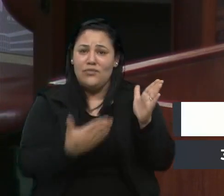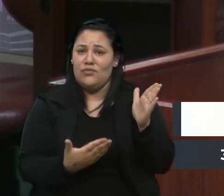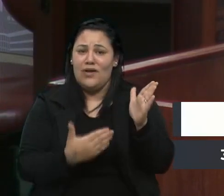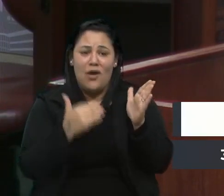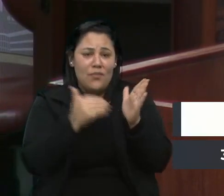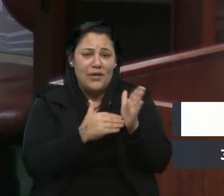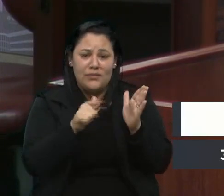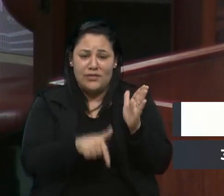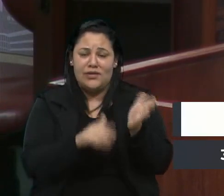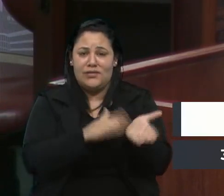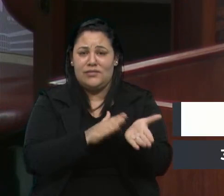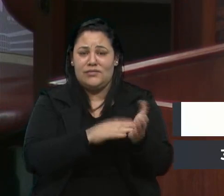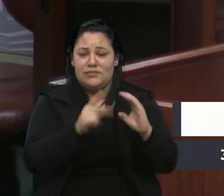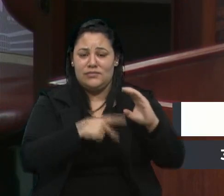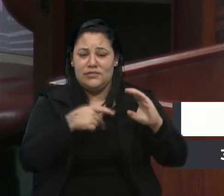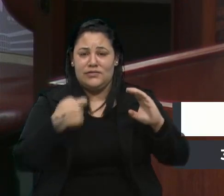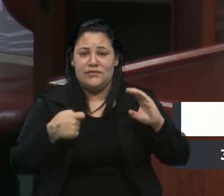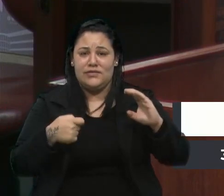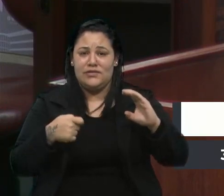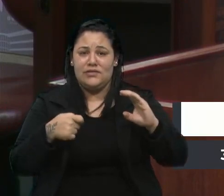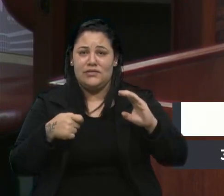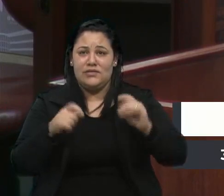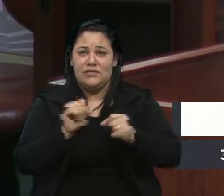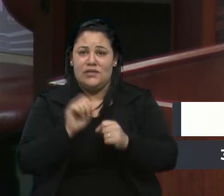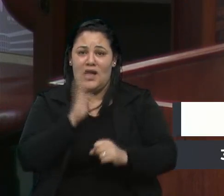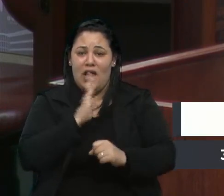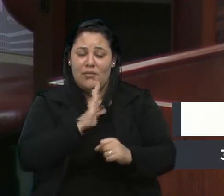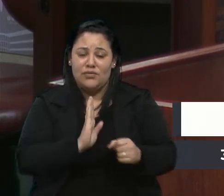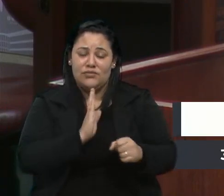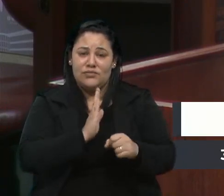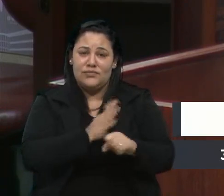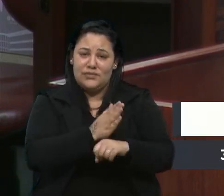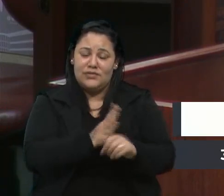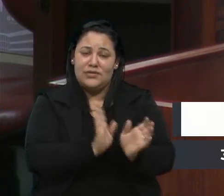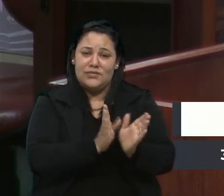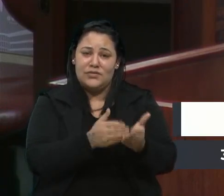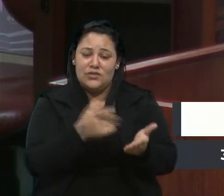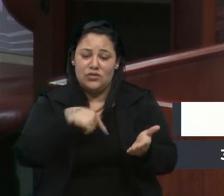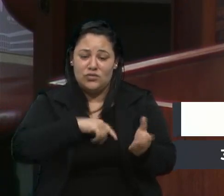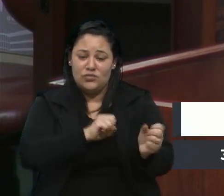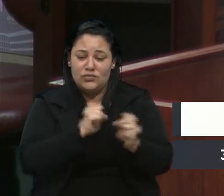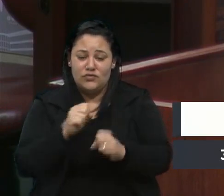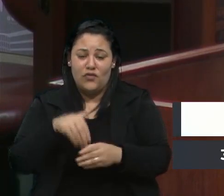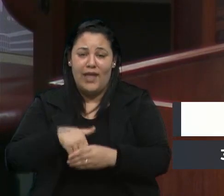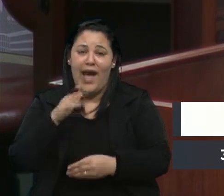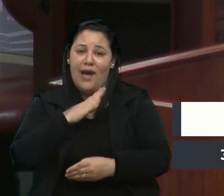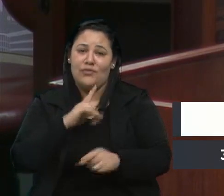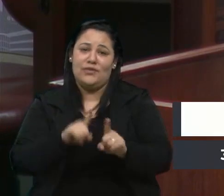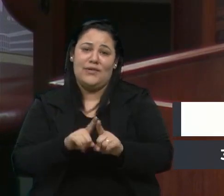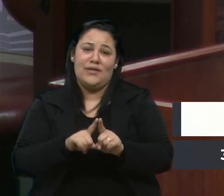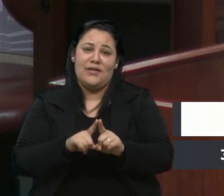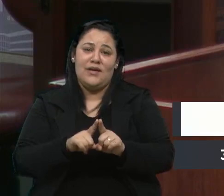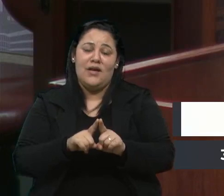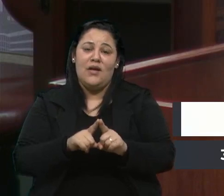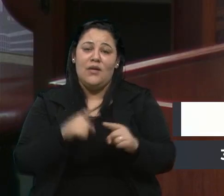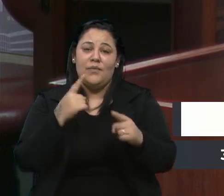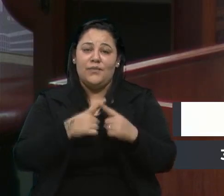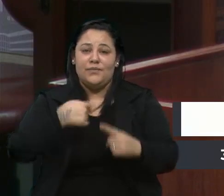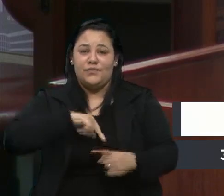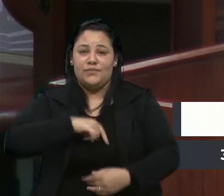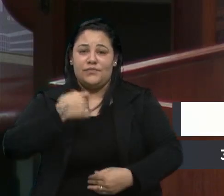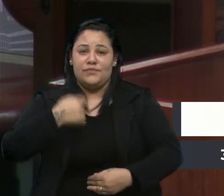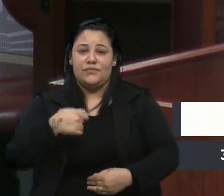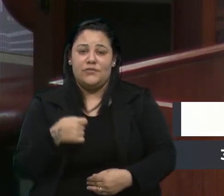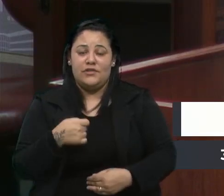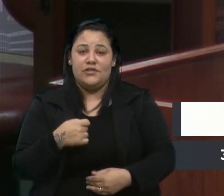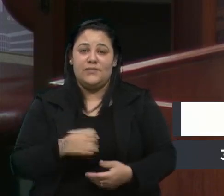tem que fazer e que corra o quanto antes dentro dessas comissões, que podemos o quanto antes votar. Porque nós precisamos, sim, Agora